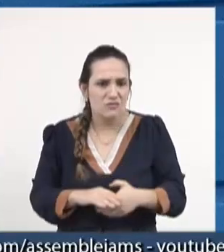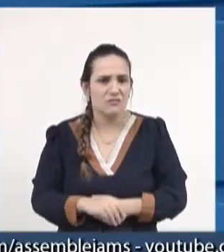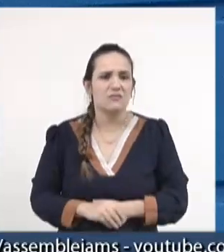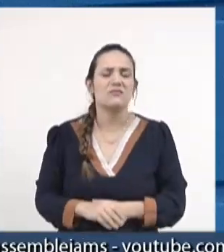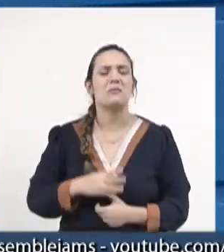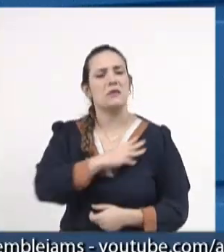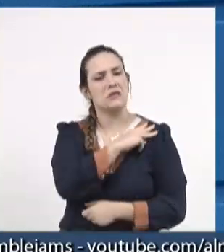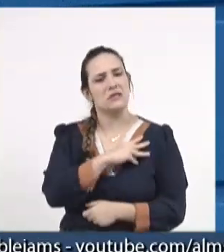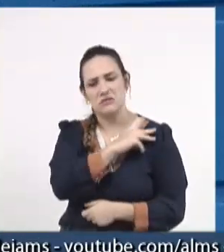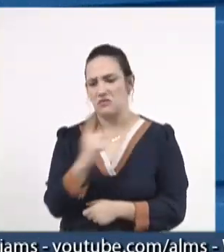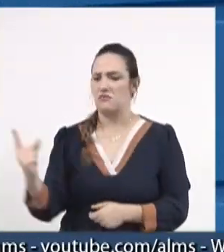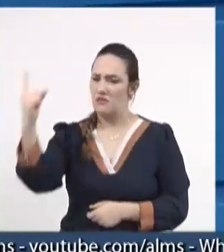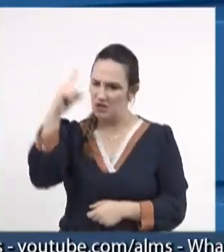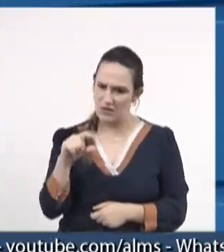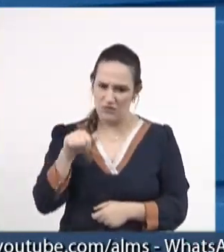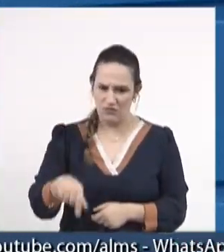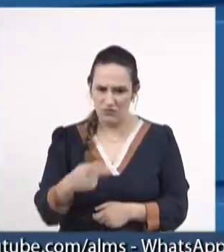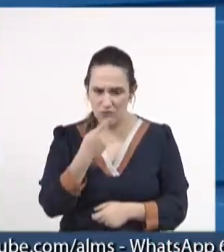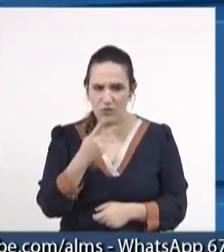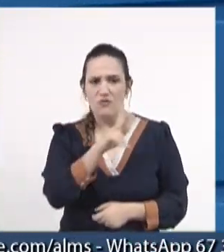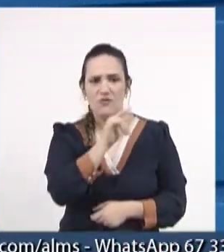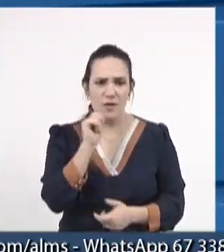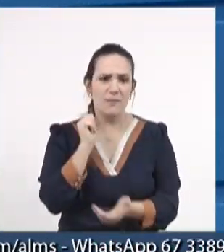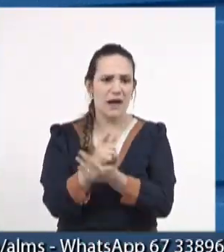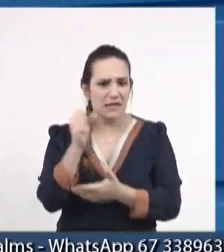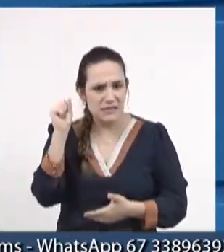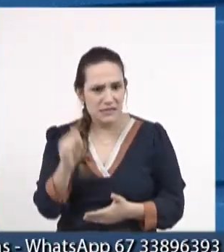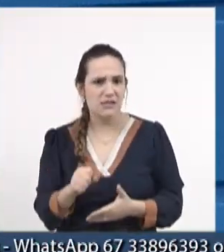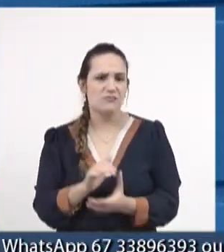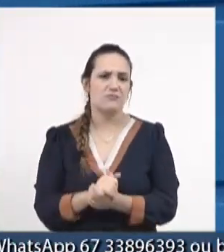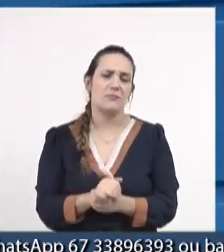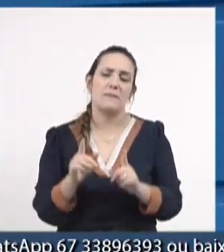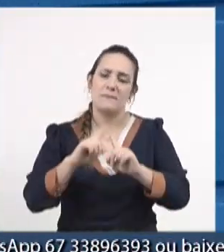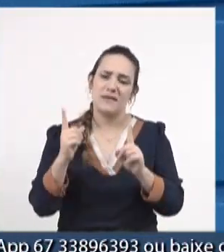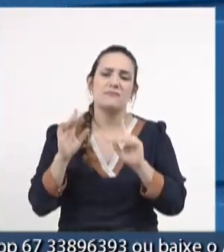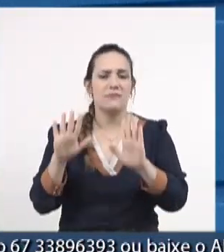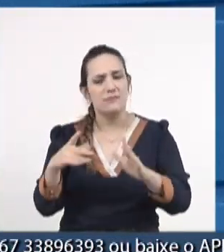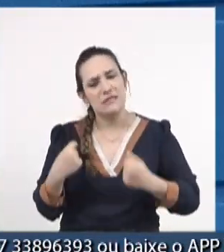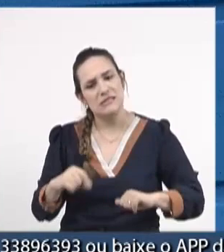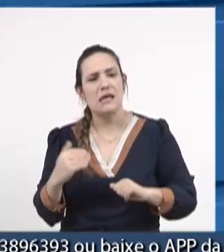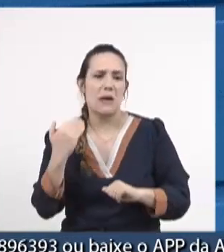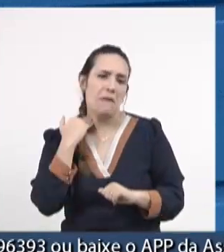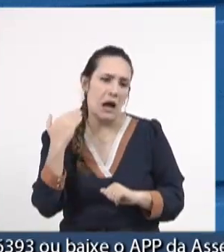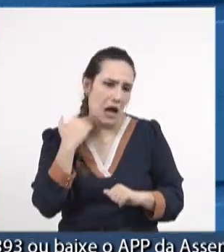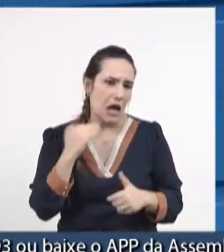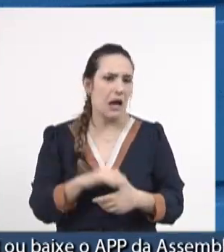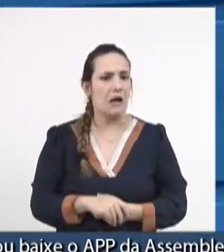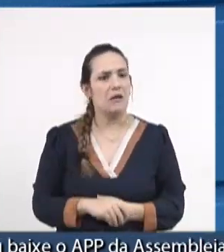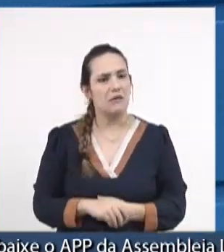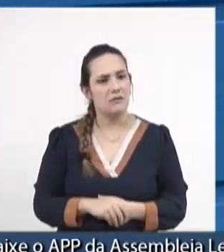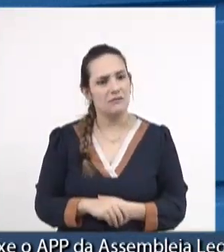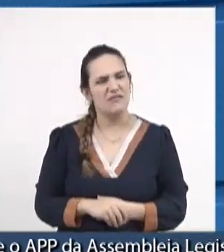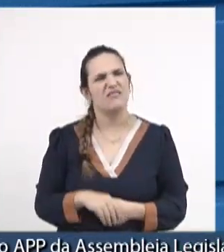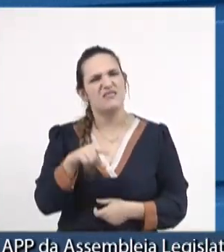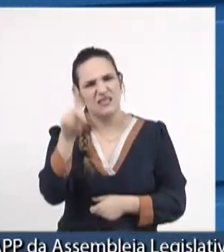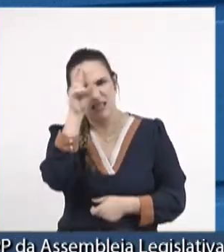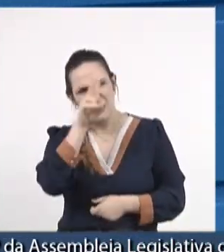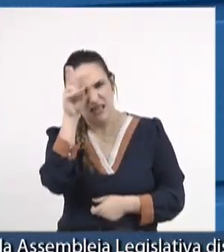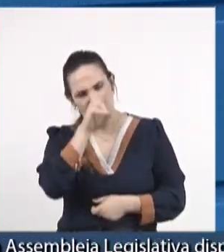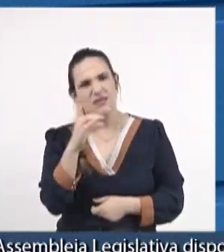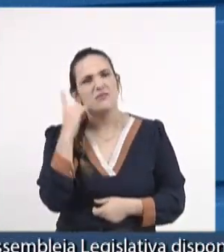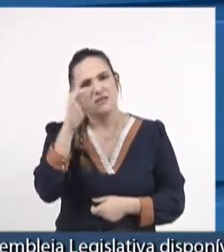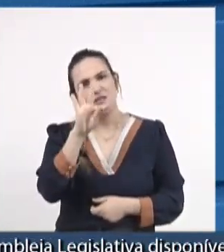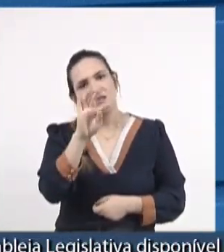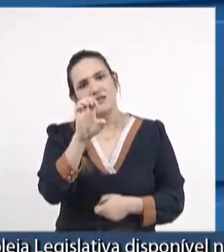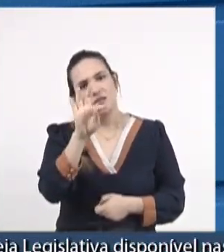Vinha o ministro para cá e dizia: olha, vai indenizar, mas não dá para indenizar porque precisa de uma conta. Na época, o deputado Tetila havia apresentado